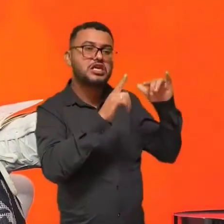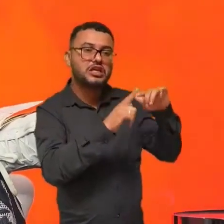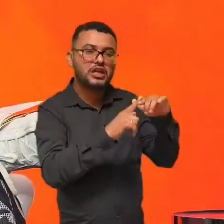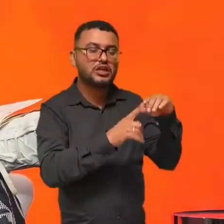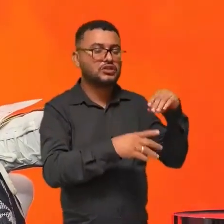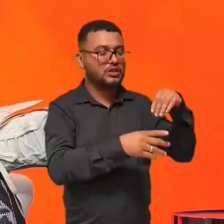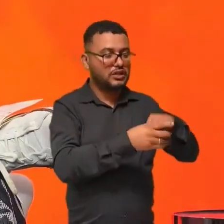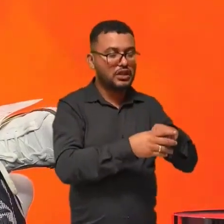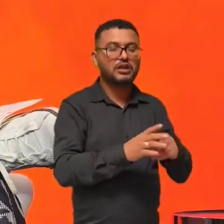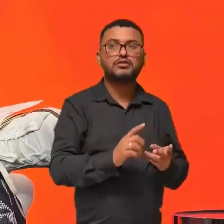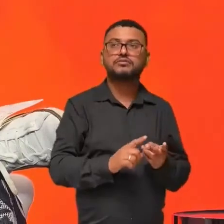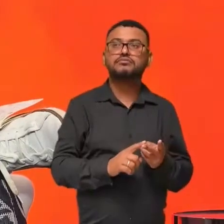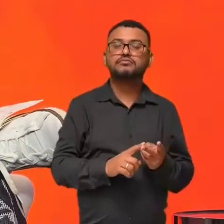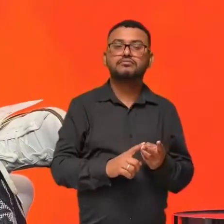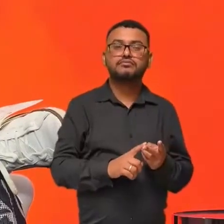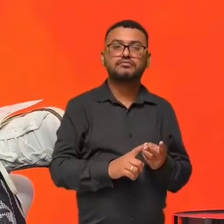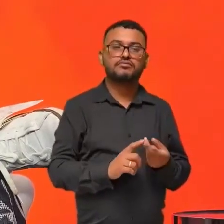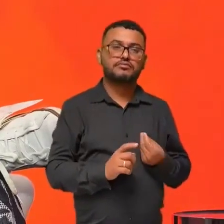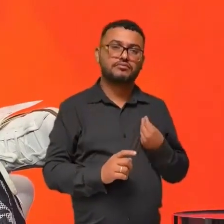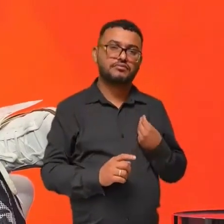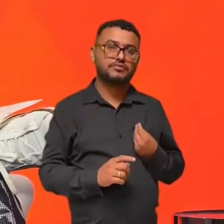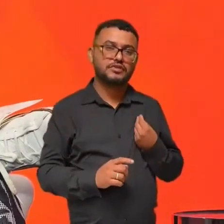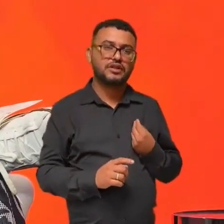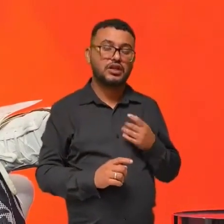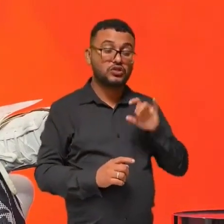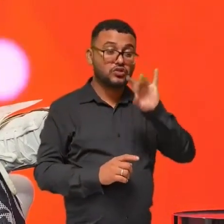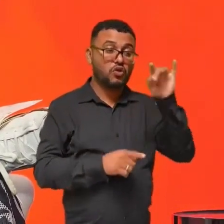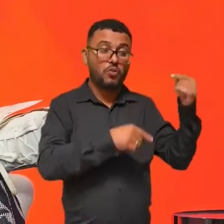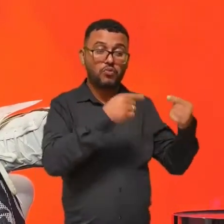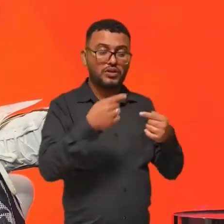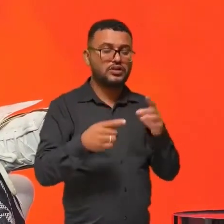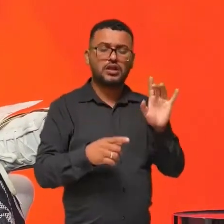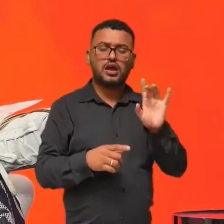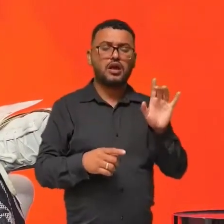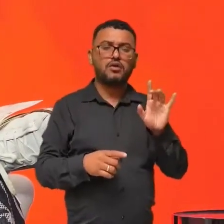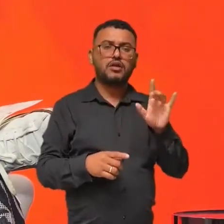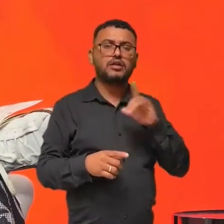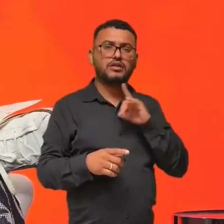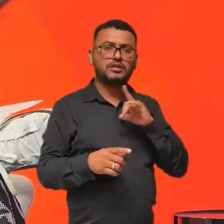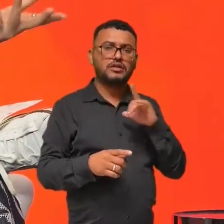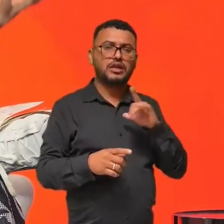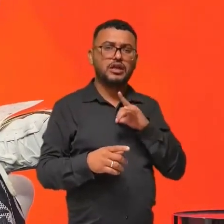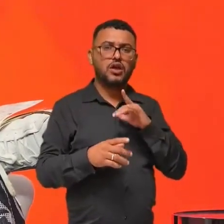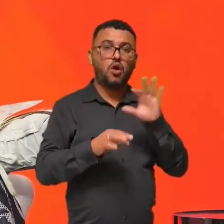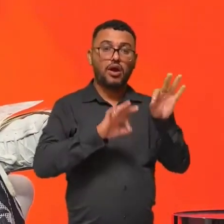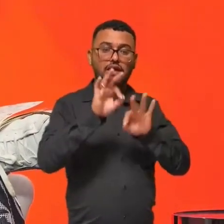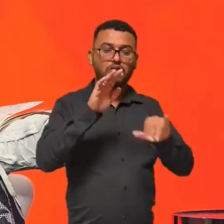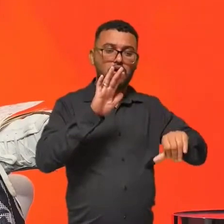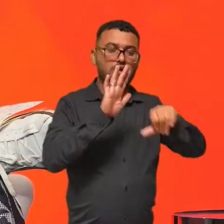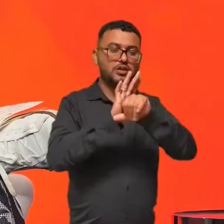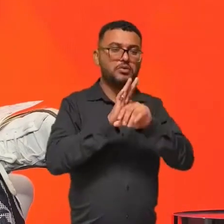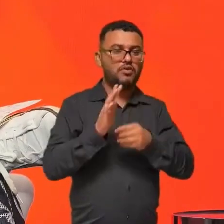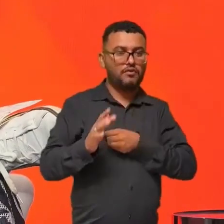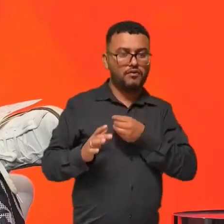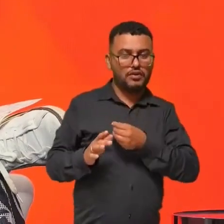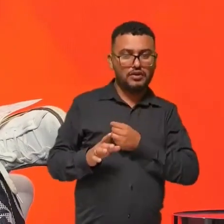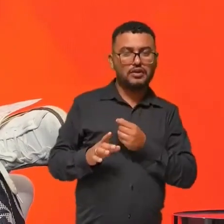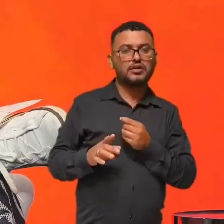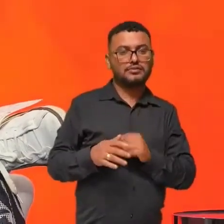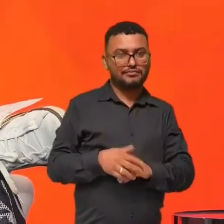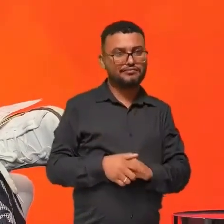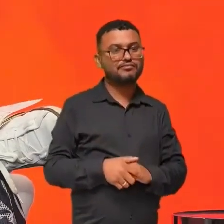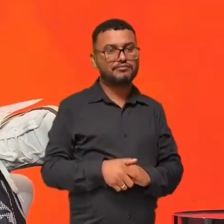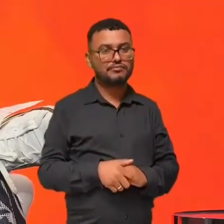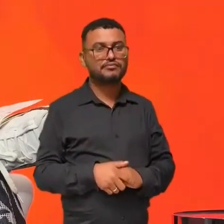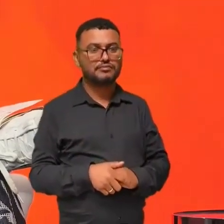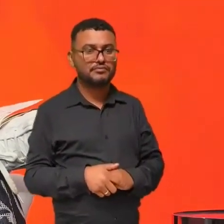Eu não falo só de política, as organizações criminosas ficam presentes. E, às vezes, pelos nossos vácuos, né? Então,